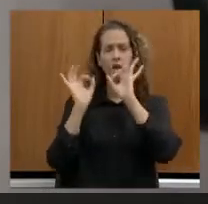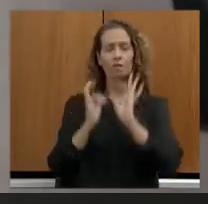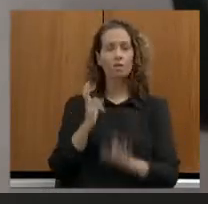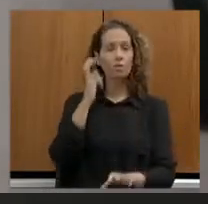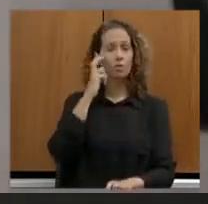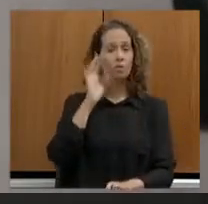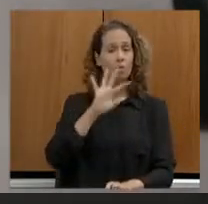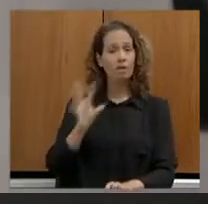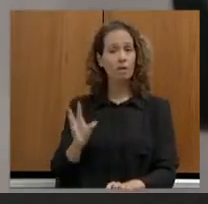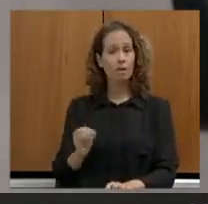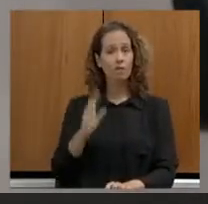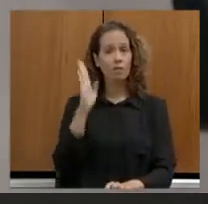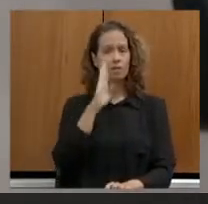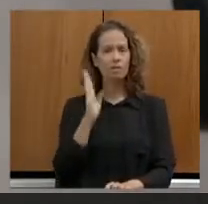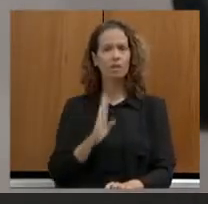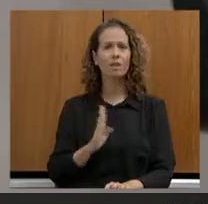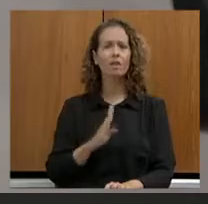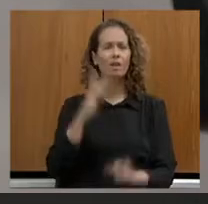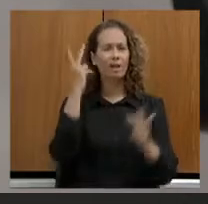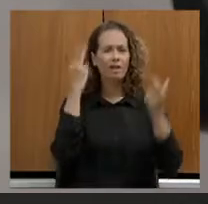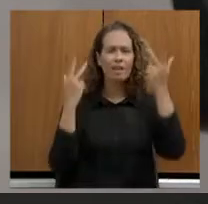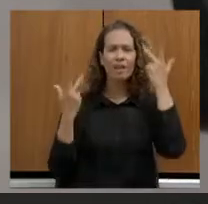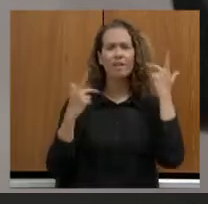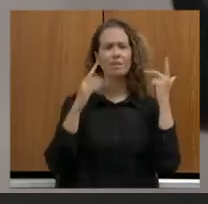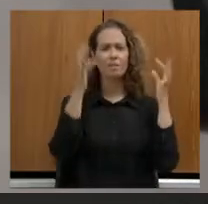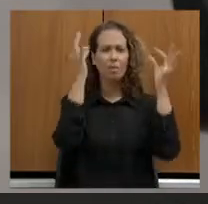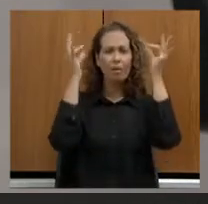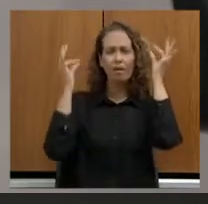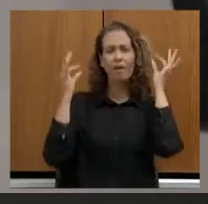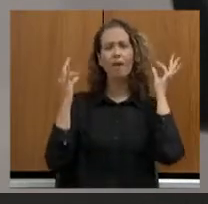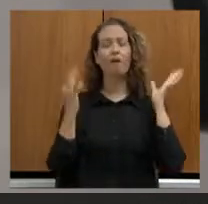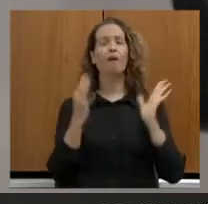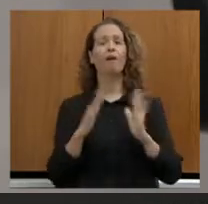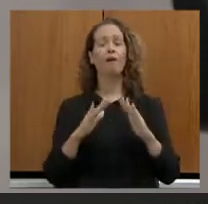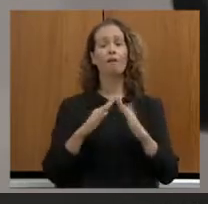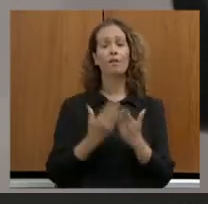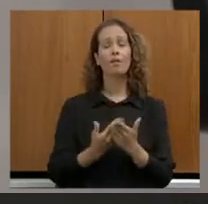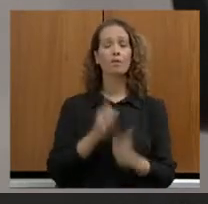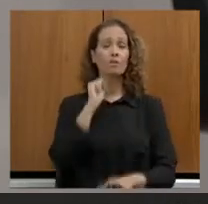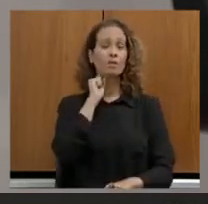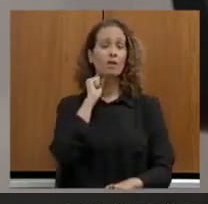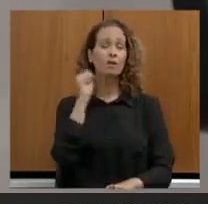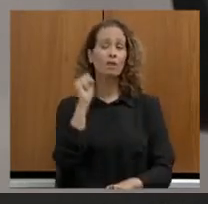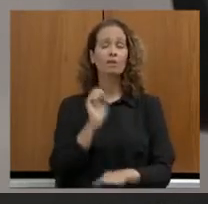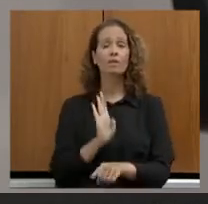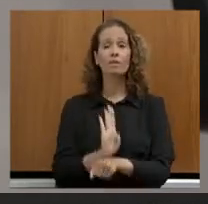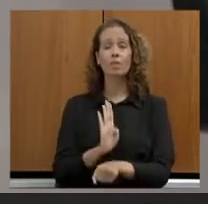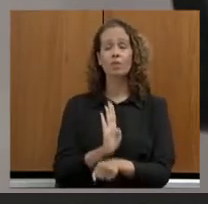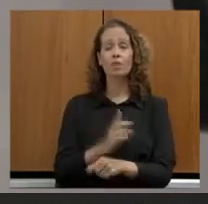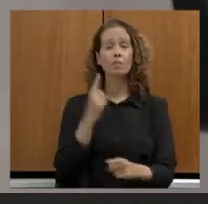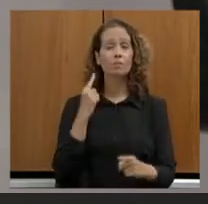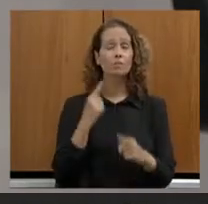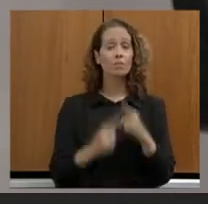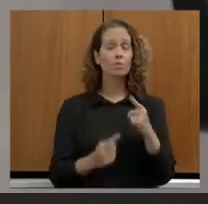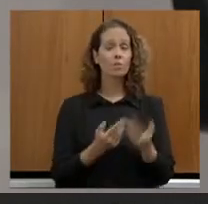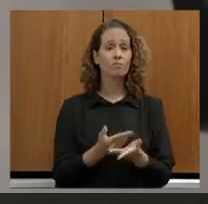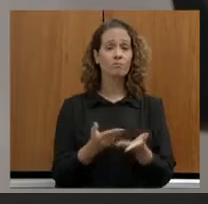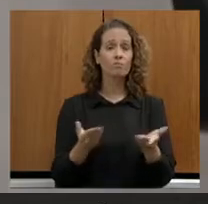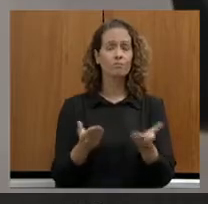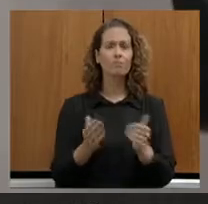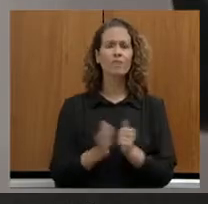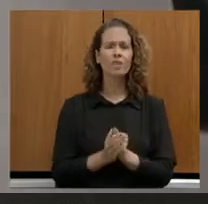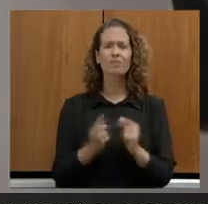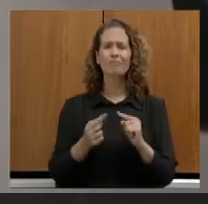afro-brasileira como blacks tranças Teresa e afins no Colégio Tiradentes unidade Betim tendo em vista que a proibição destes de